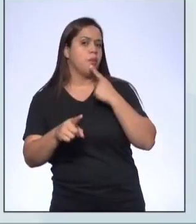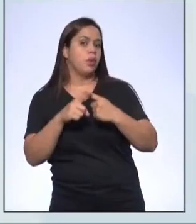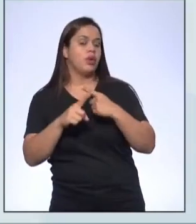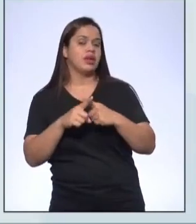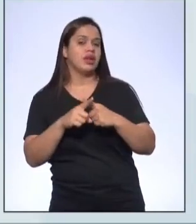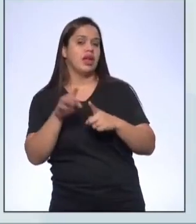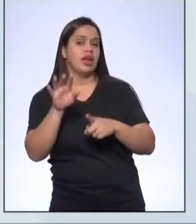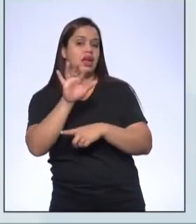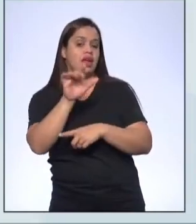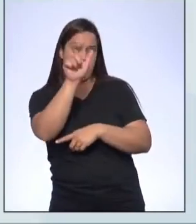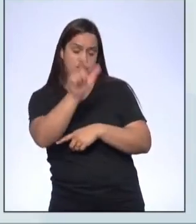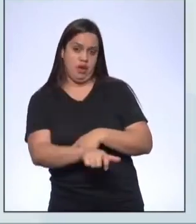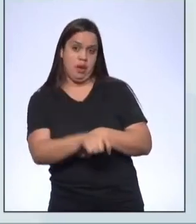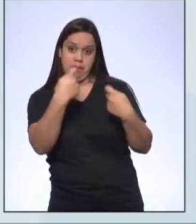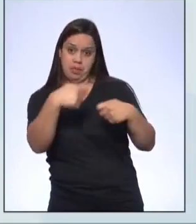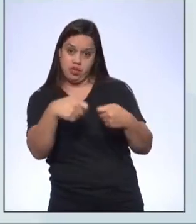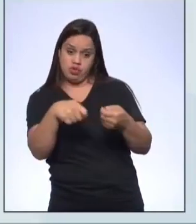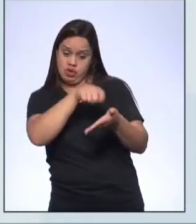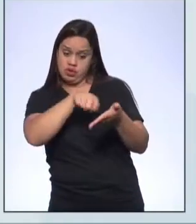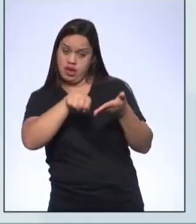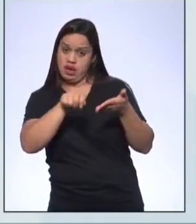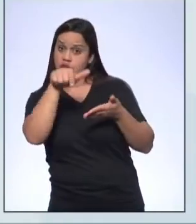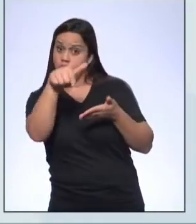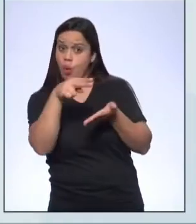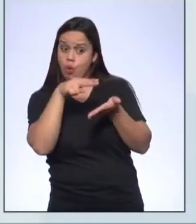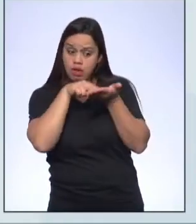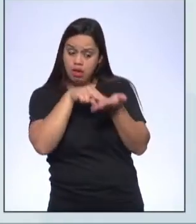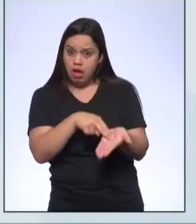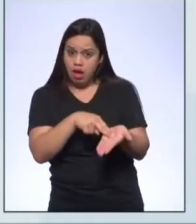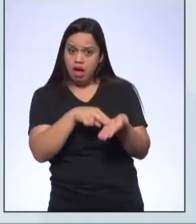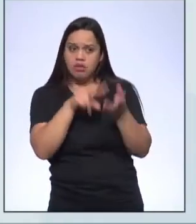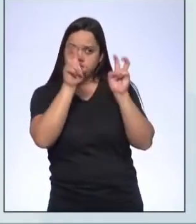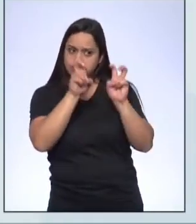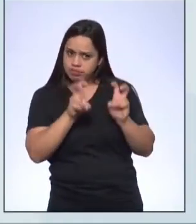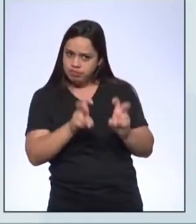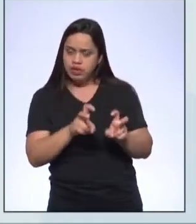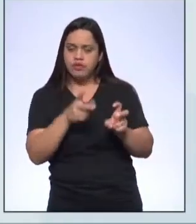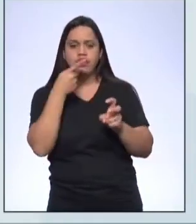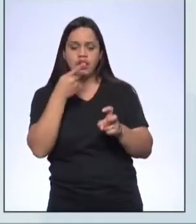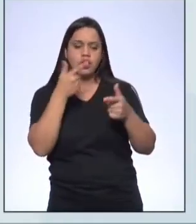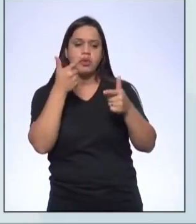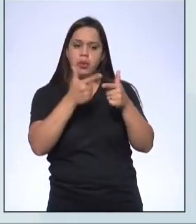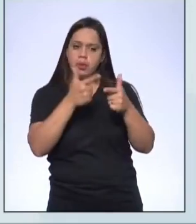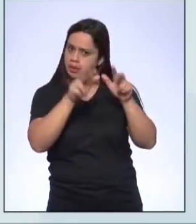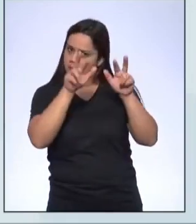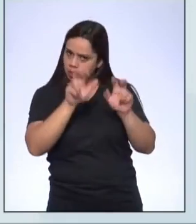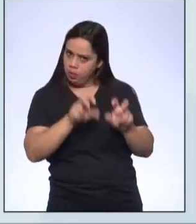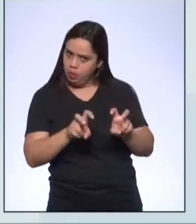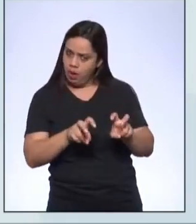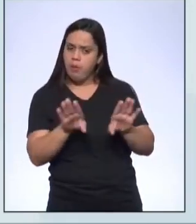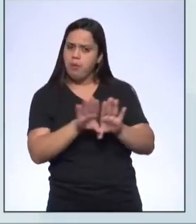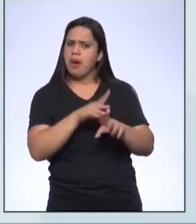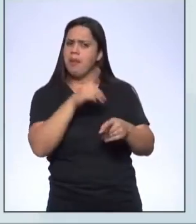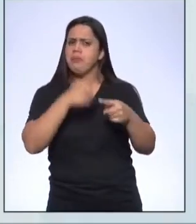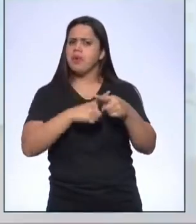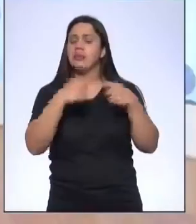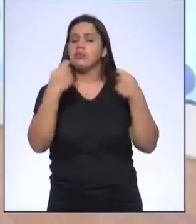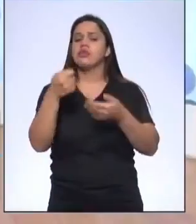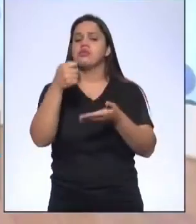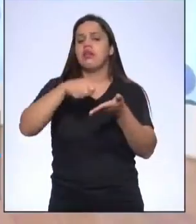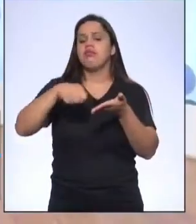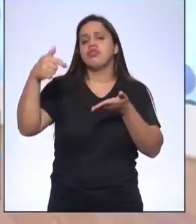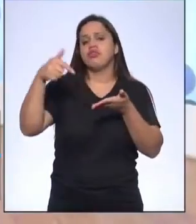dele? Ele teve que reescrever outra carta com o mesmo assunto, falando do mesmo problema. Por quê? Por que será, Mônica?